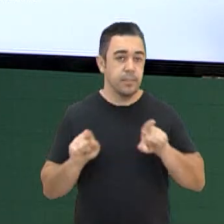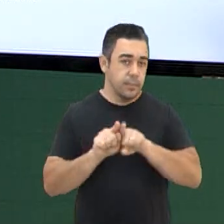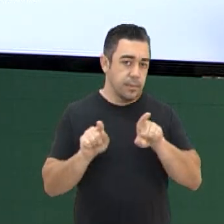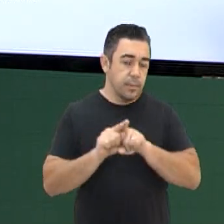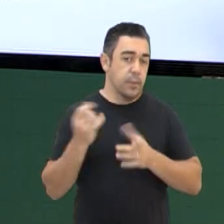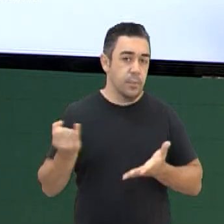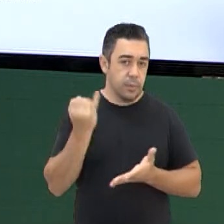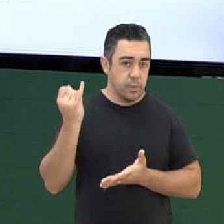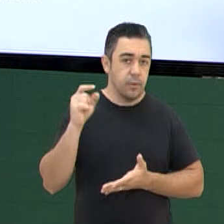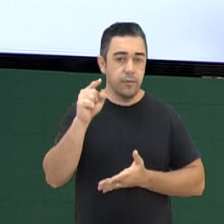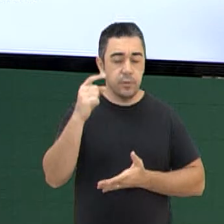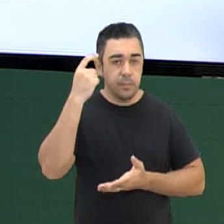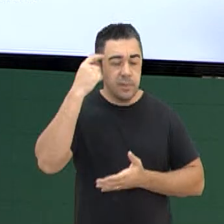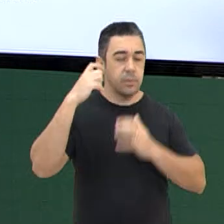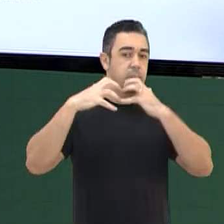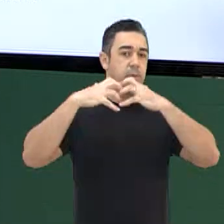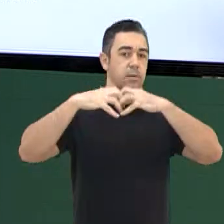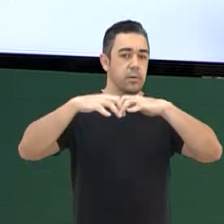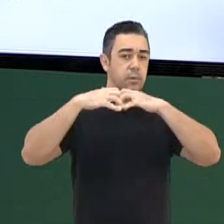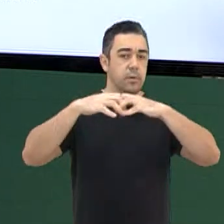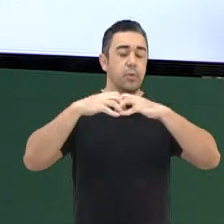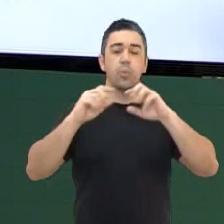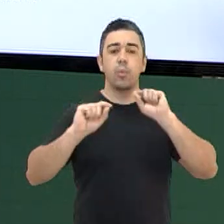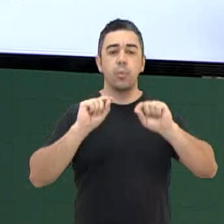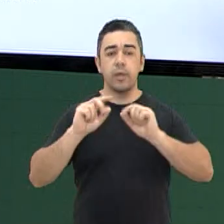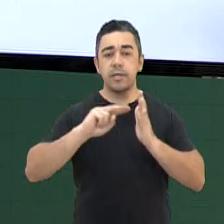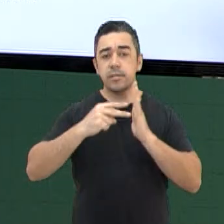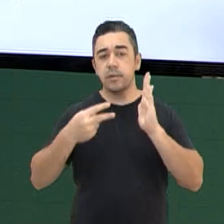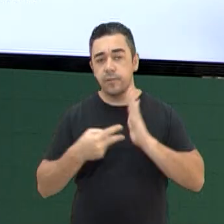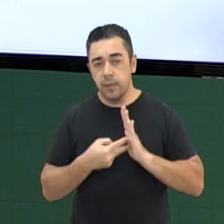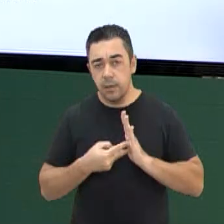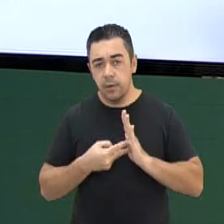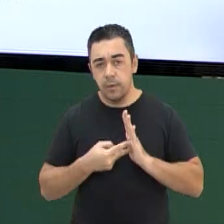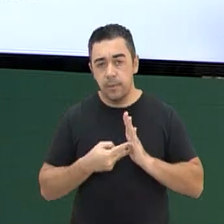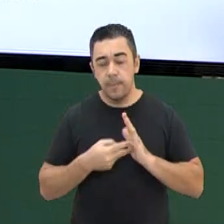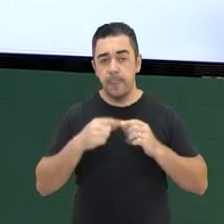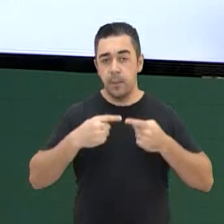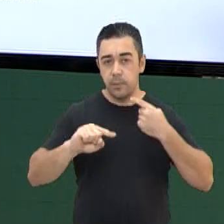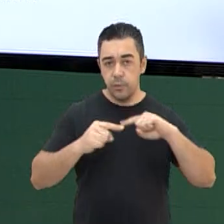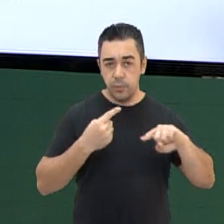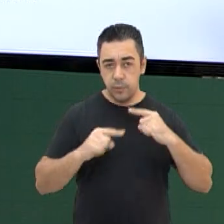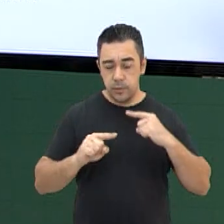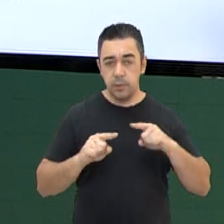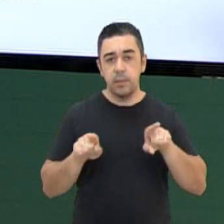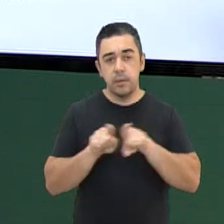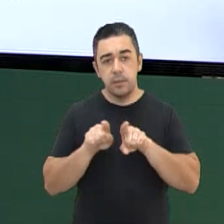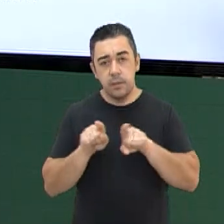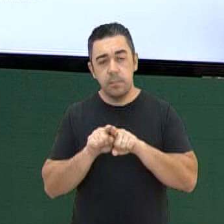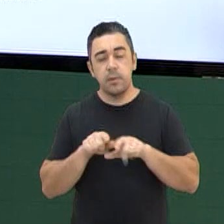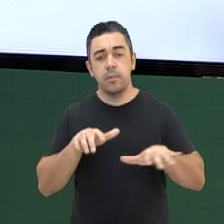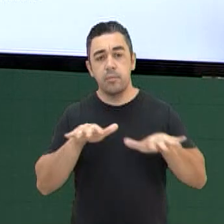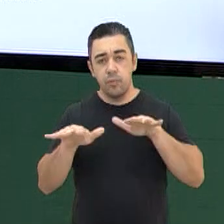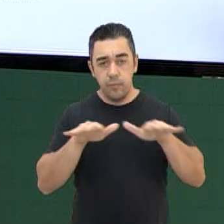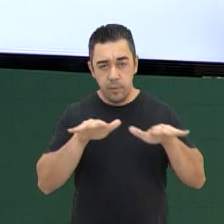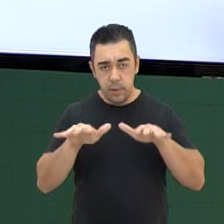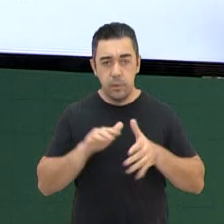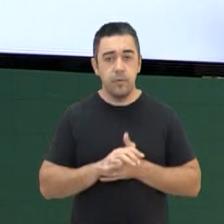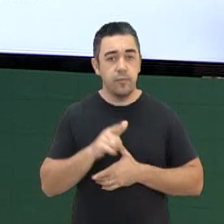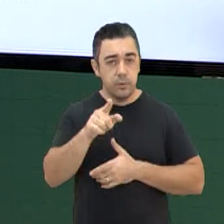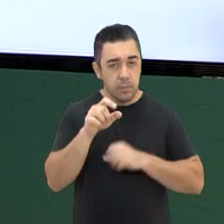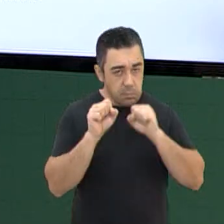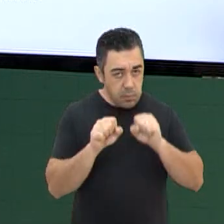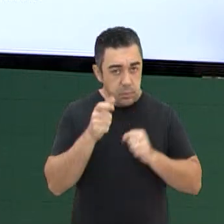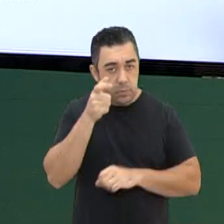é importante que se faça uma reflexão dos significados da música e dos movimentos. Então, você